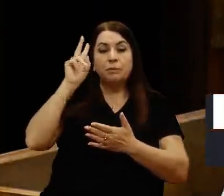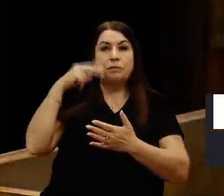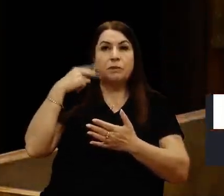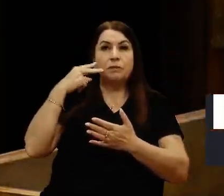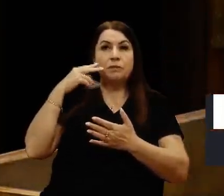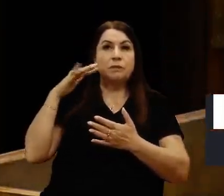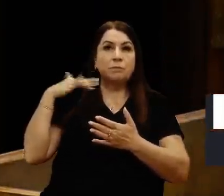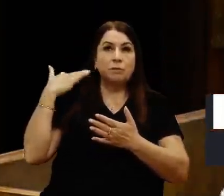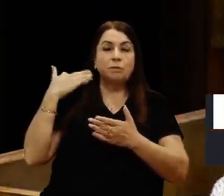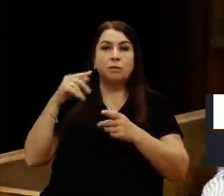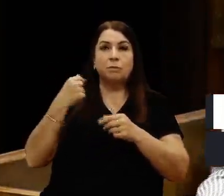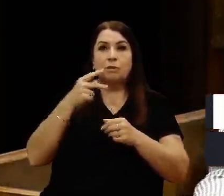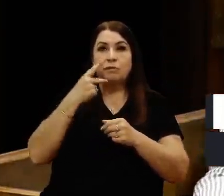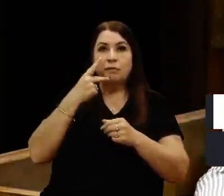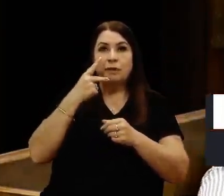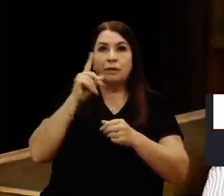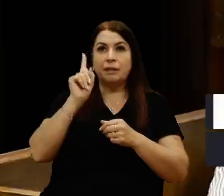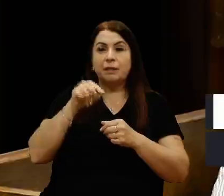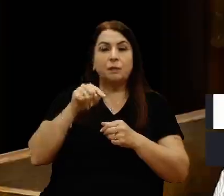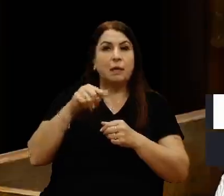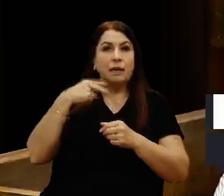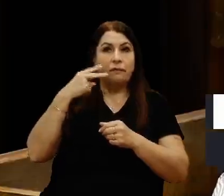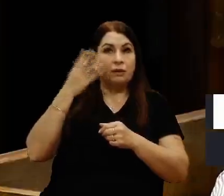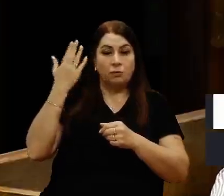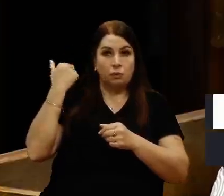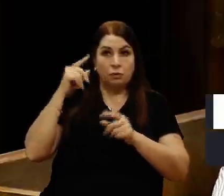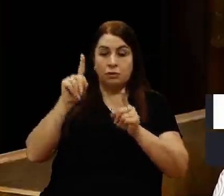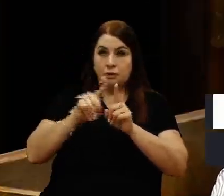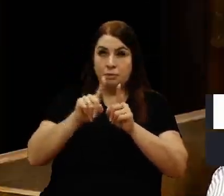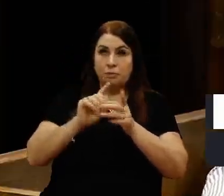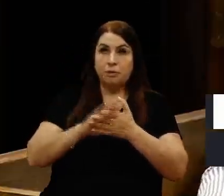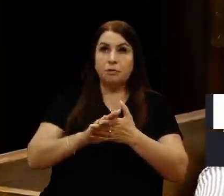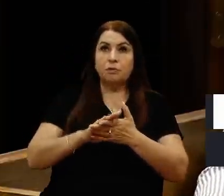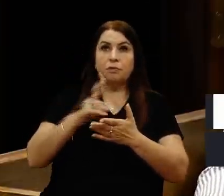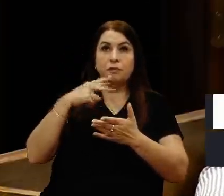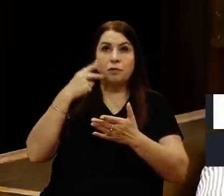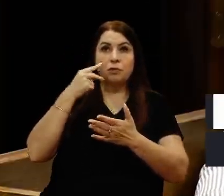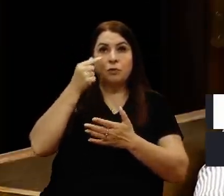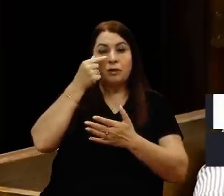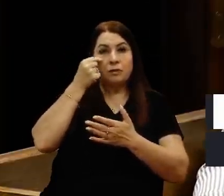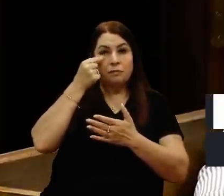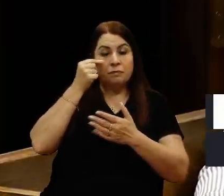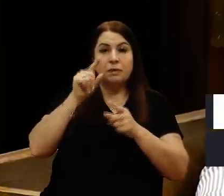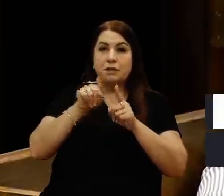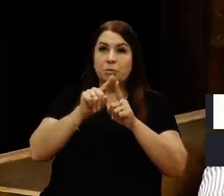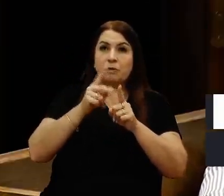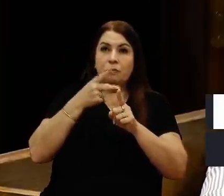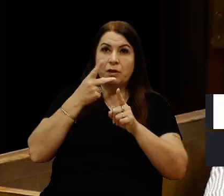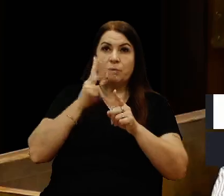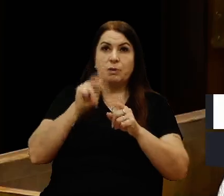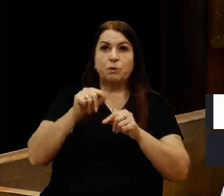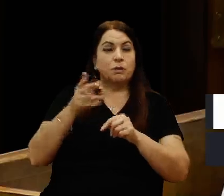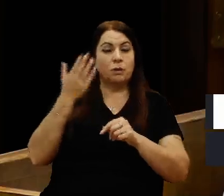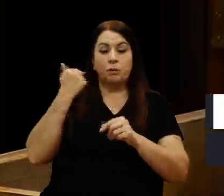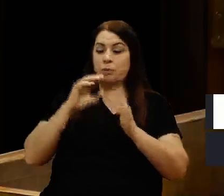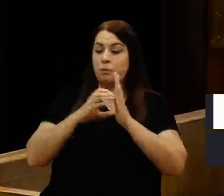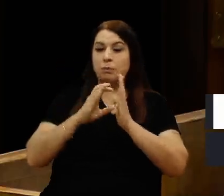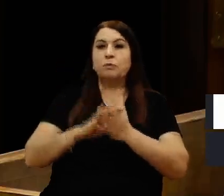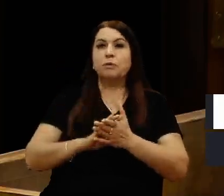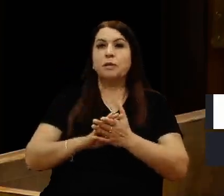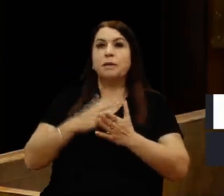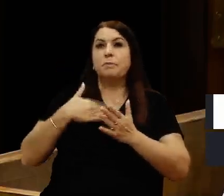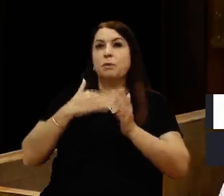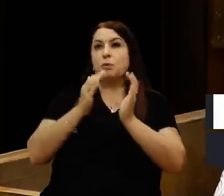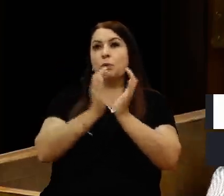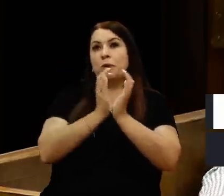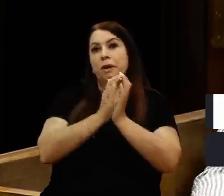Andressa Marques, preciso citar que não era vereadora, mas também do vereador Eloy Frisso, para citar pessoas que não eram do meu partido, as minhas